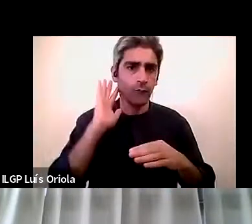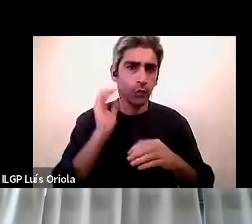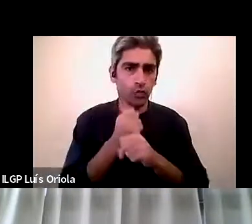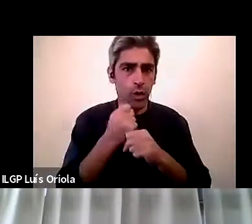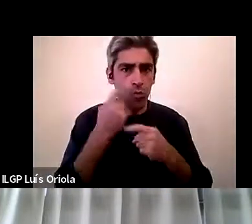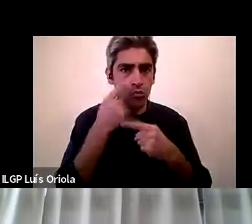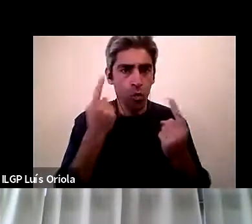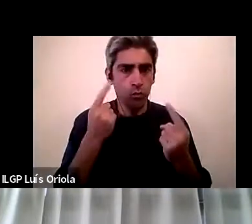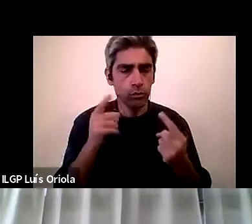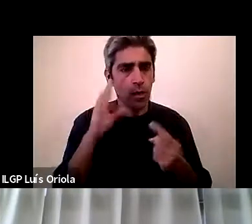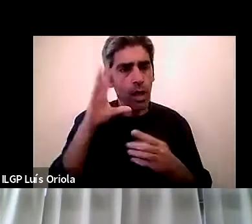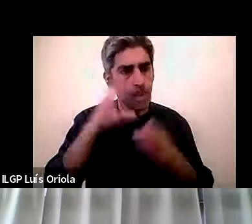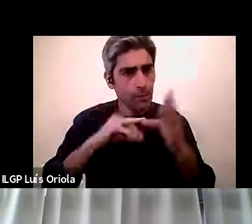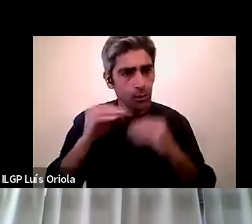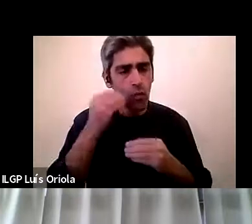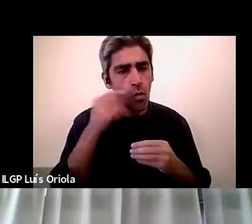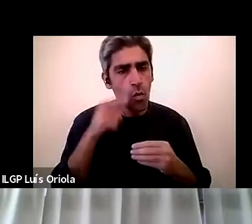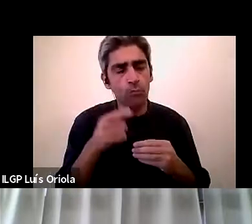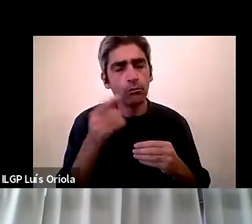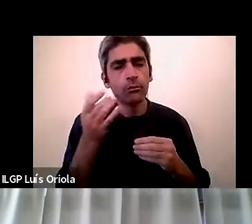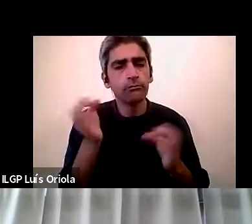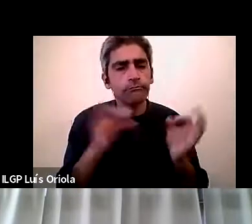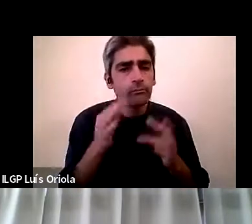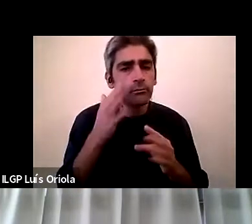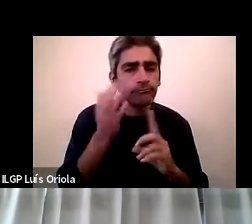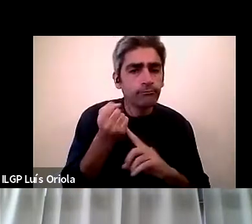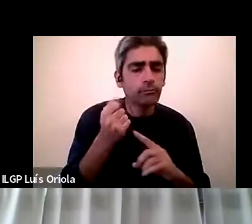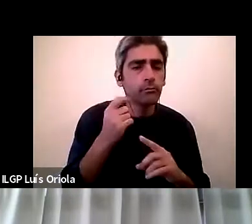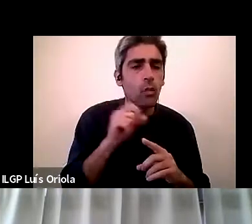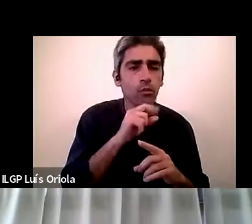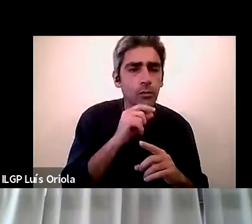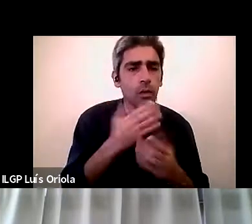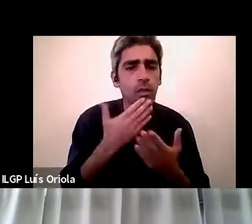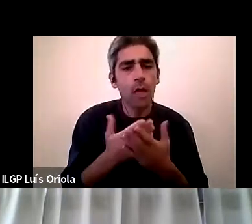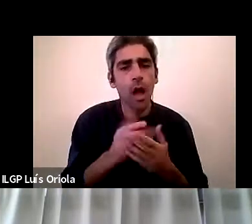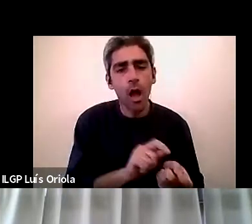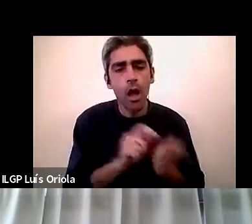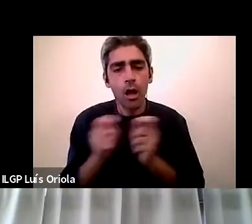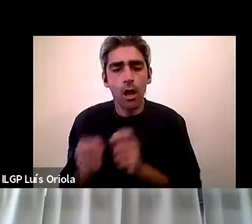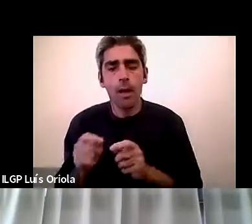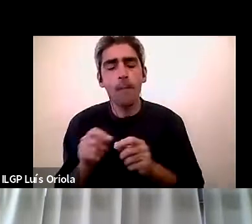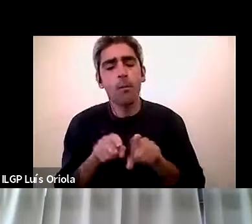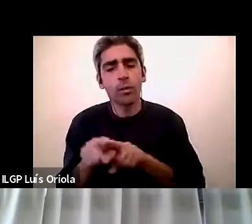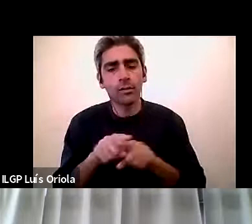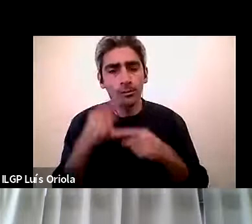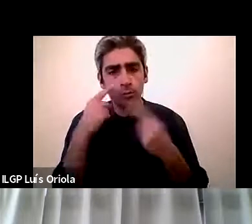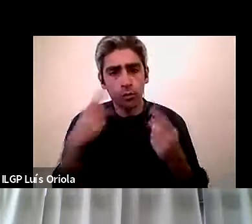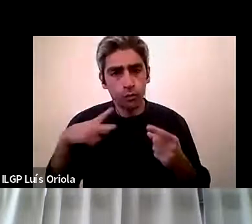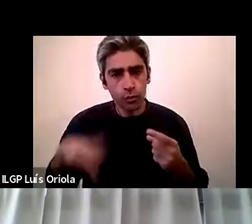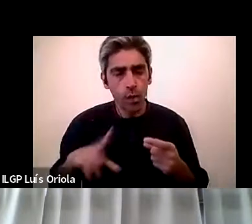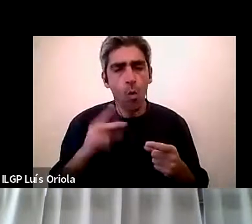para aprender sobre behavioral insights e como identificar oportunidades para aplicar políticas públicas em Portugal. Ou então, a nível das